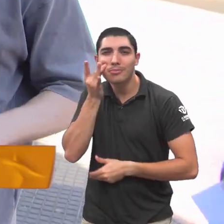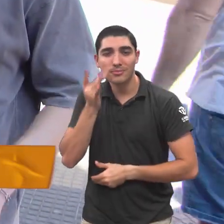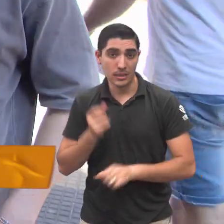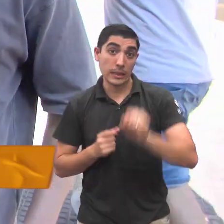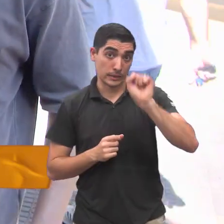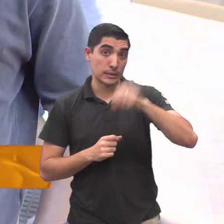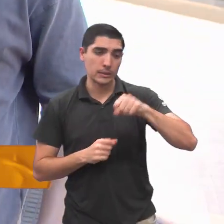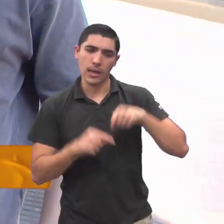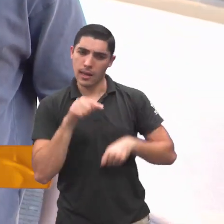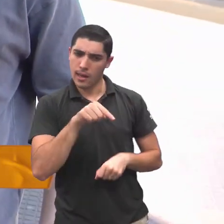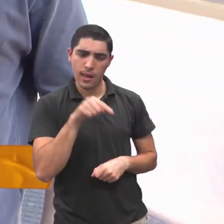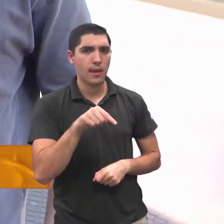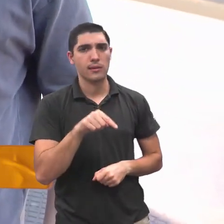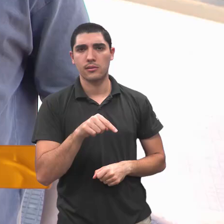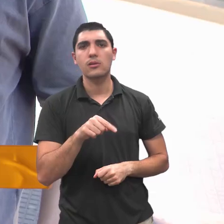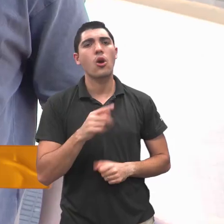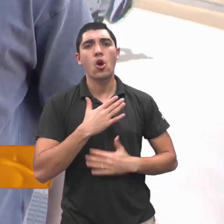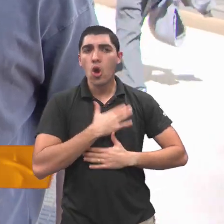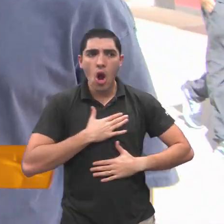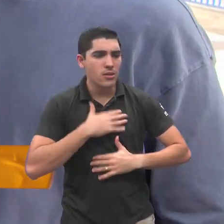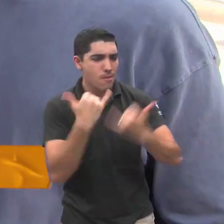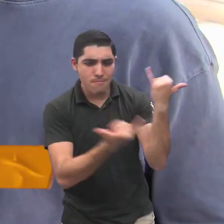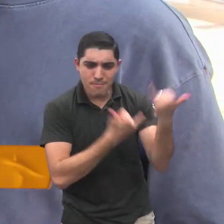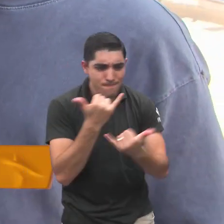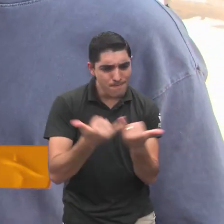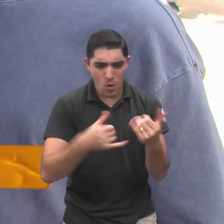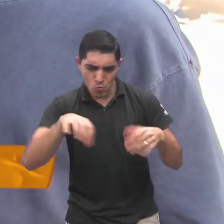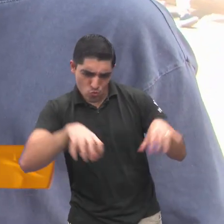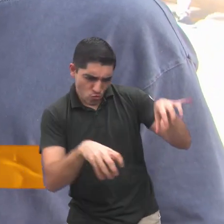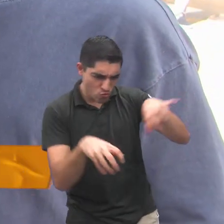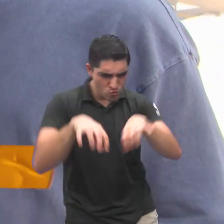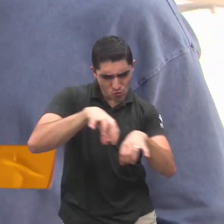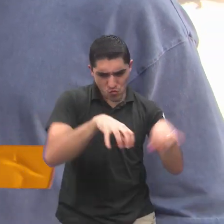coisas reais. Sim, sim. Ele é aquela criança que brinca com